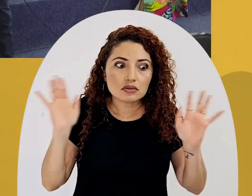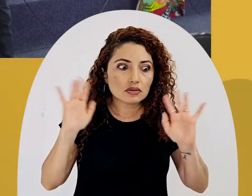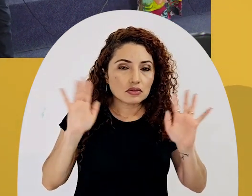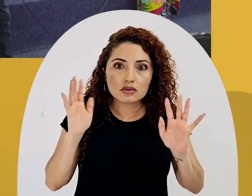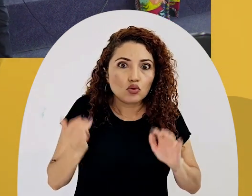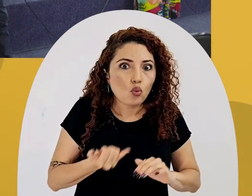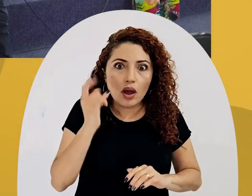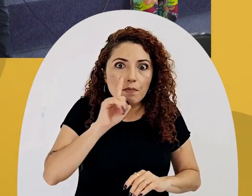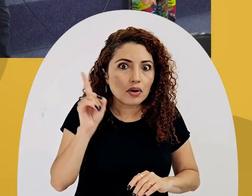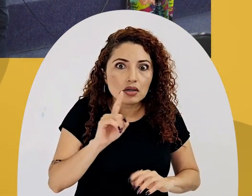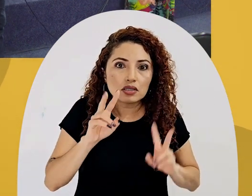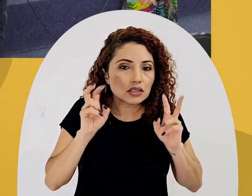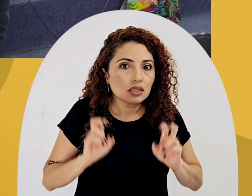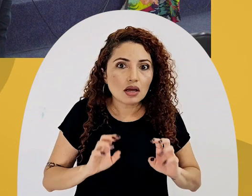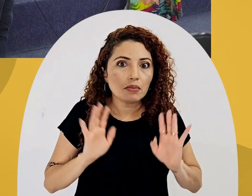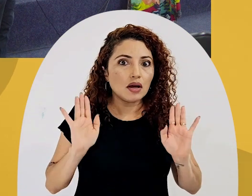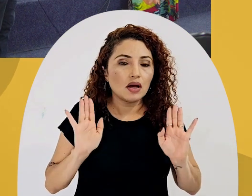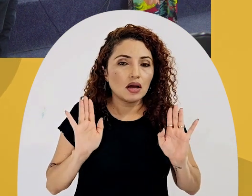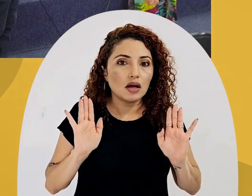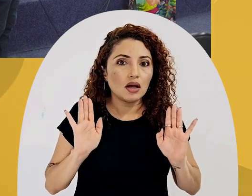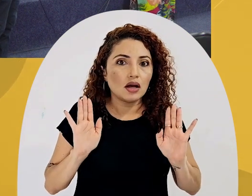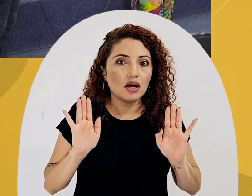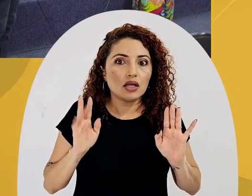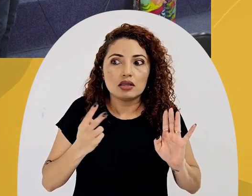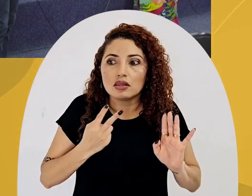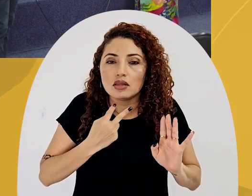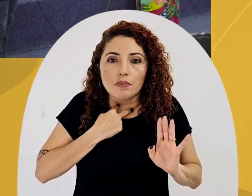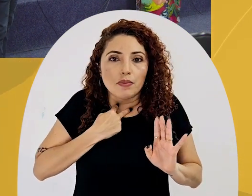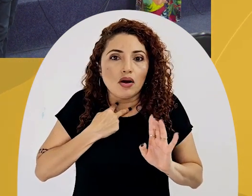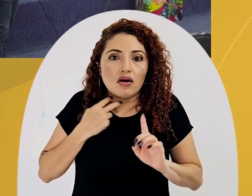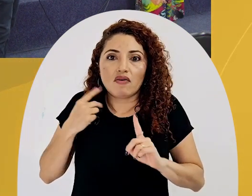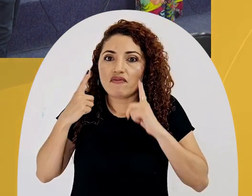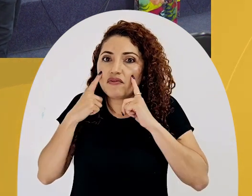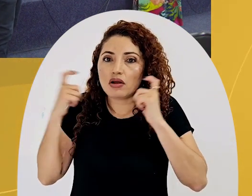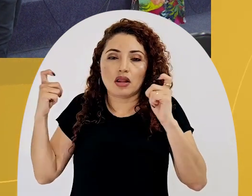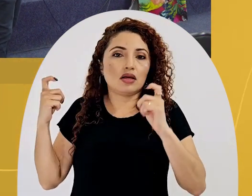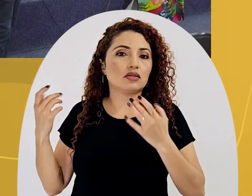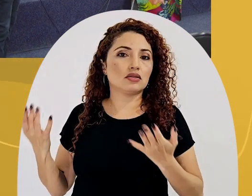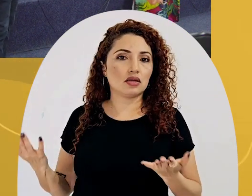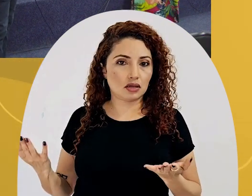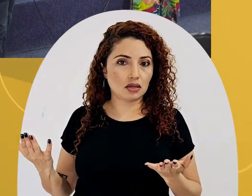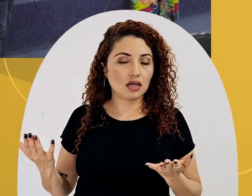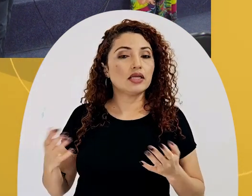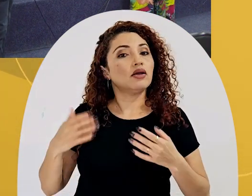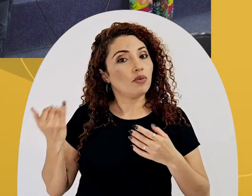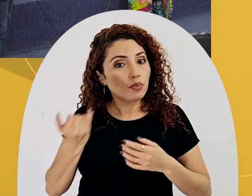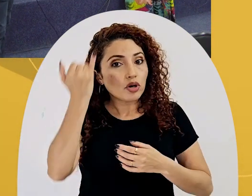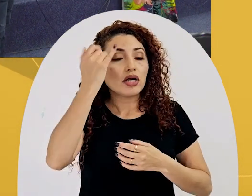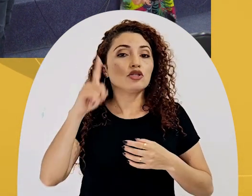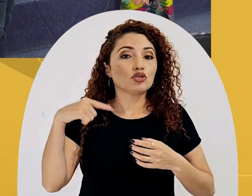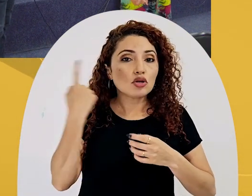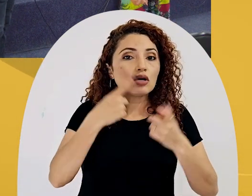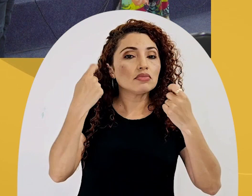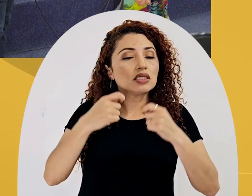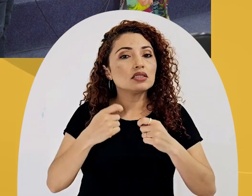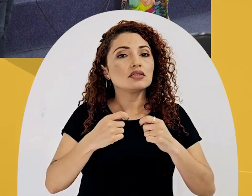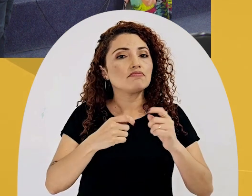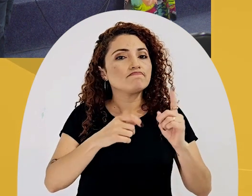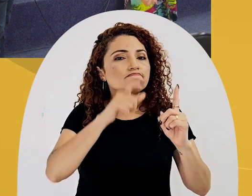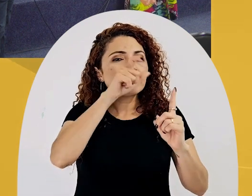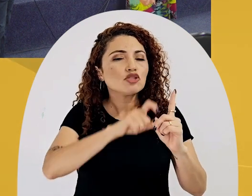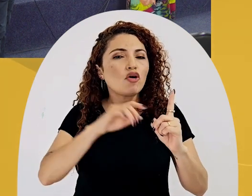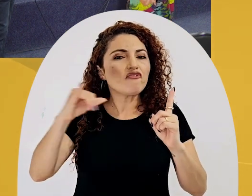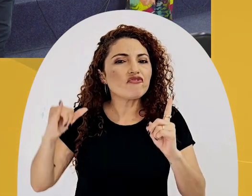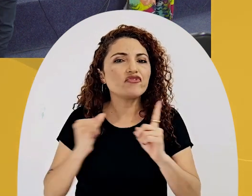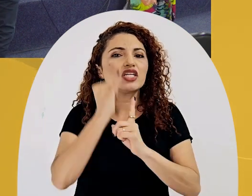para as mulheres que sofrem essa violência. Não existe primeiro um acolhimento. E que por isso também é importante ter pessoas